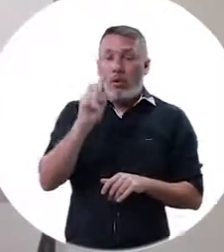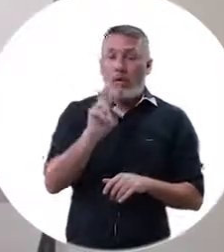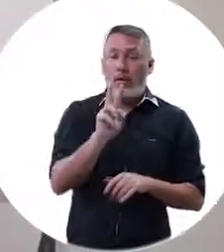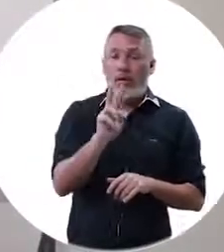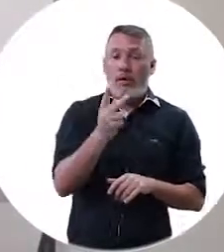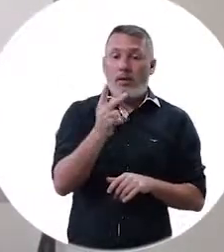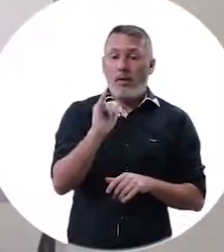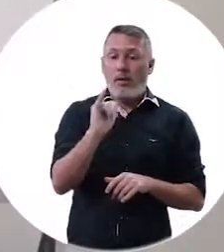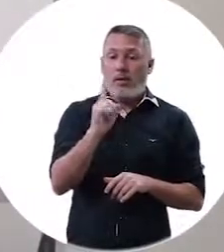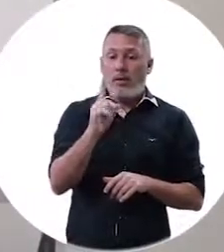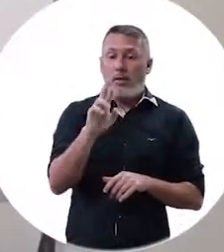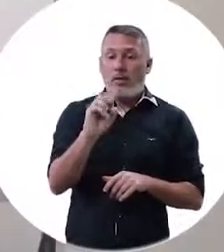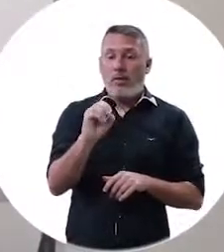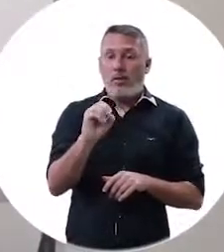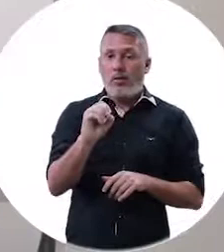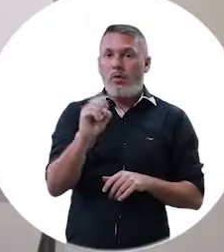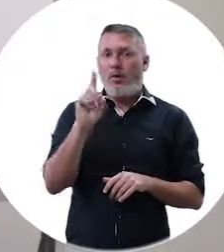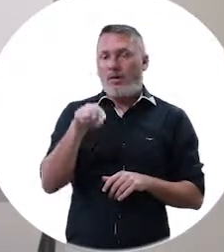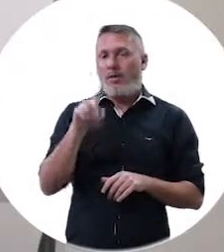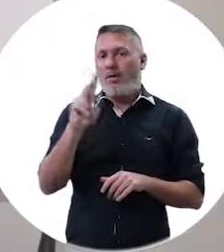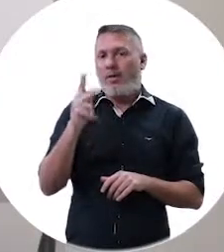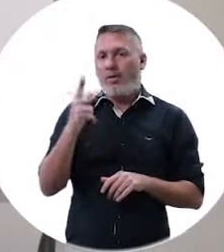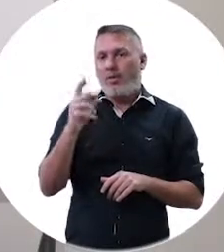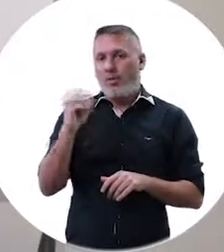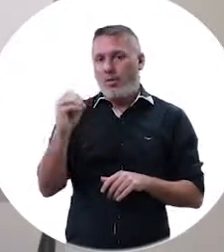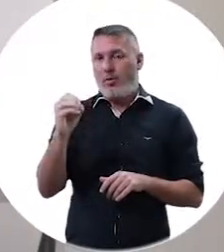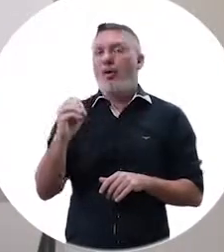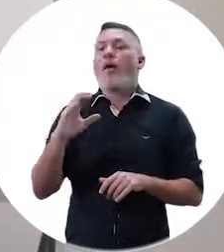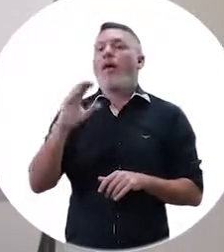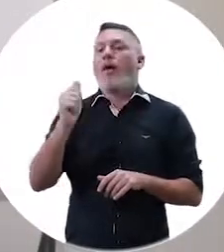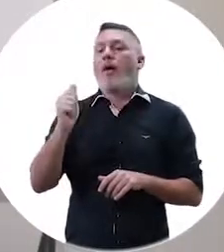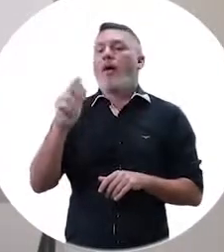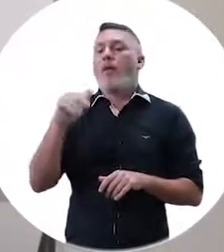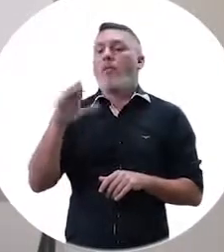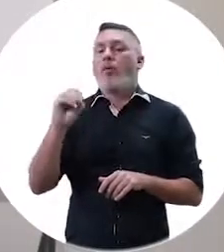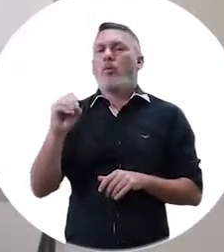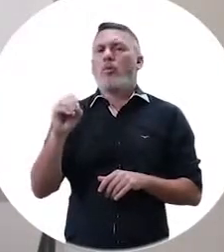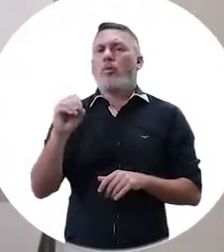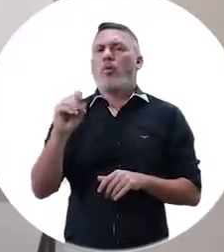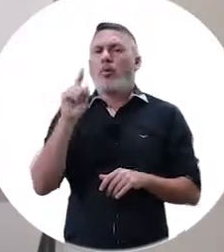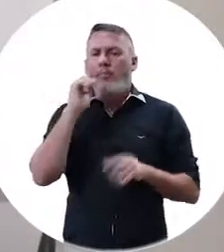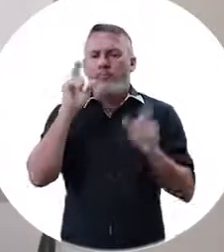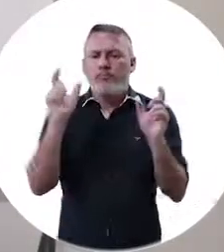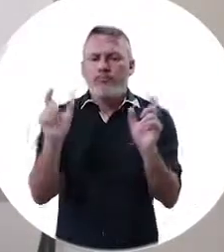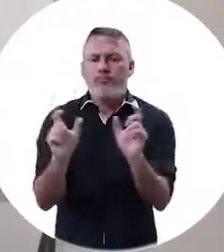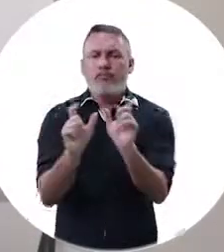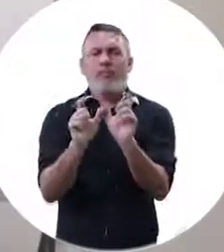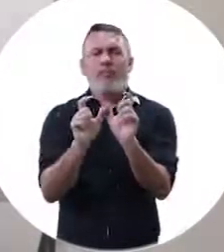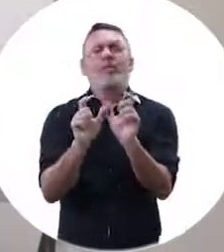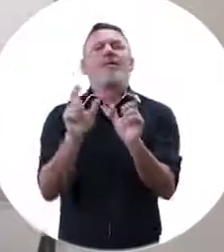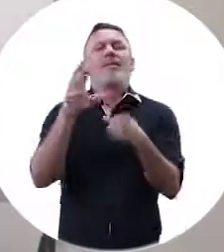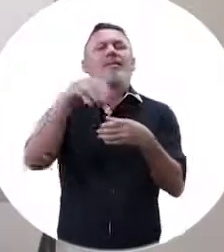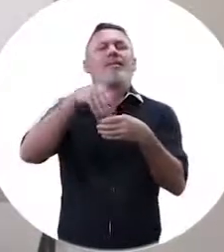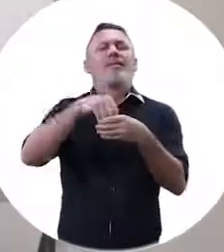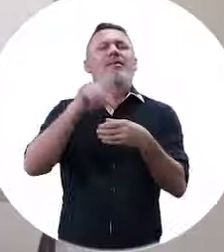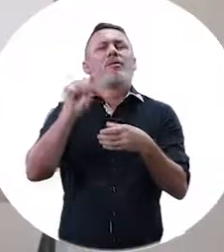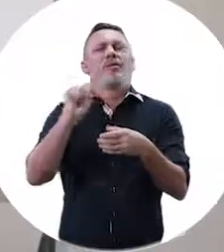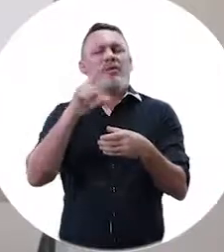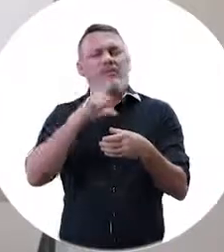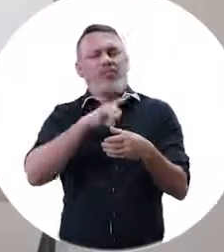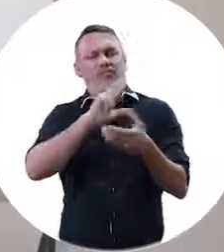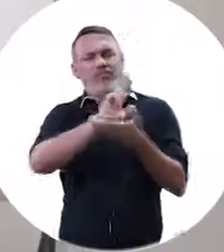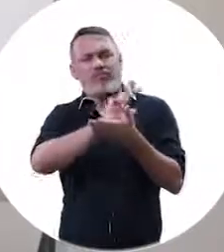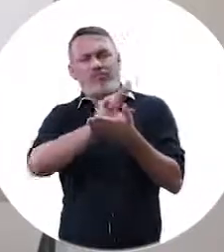Hidrocarbonetos. Hidro vem de hidrogênio. Carbonetos, carbono. Ou seja, são todos os